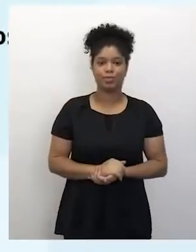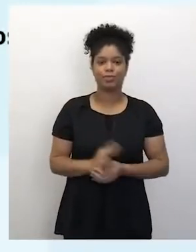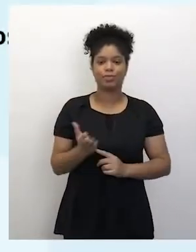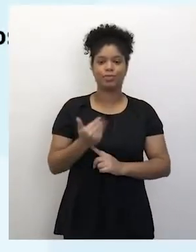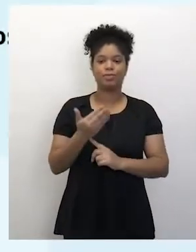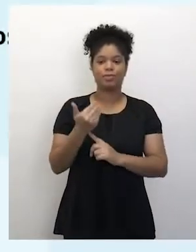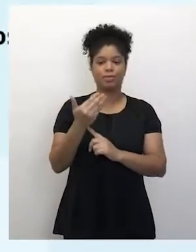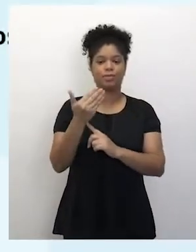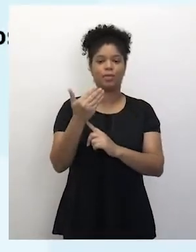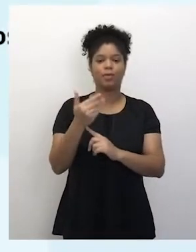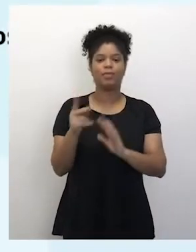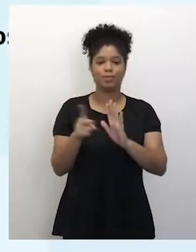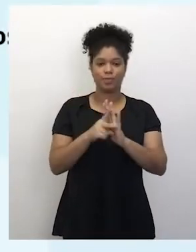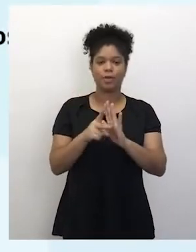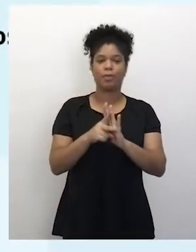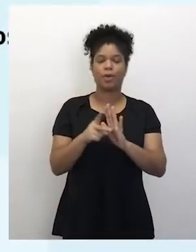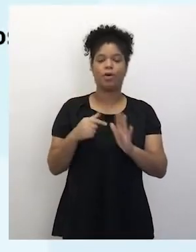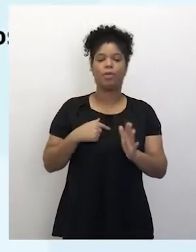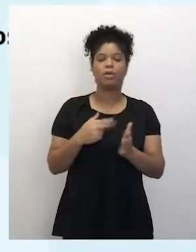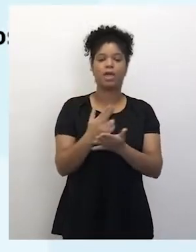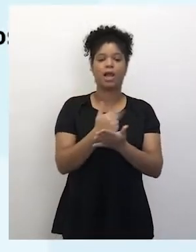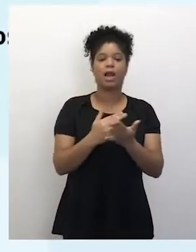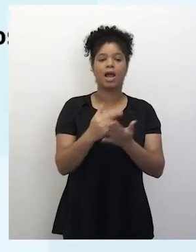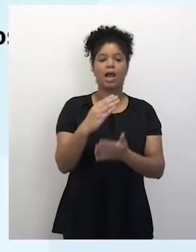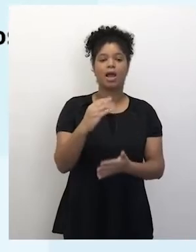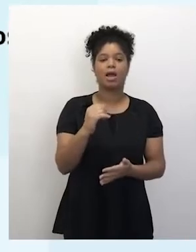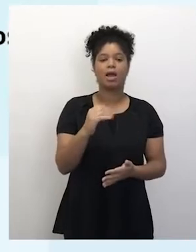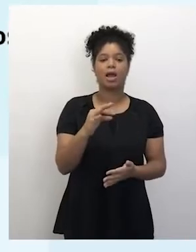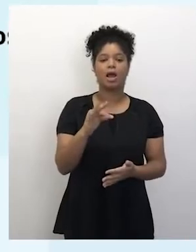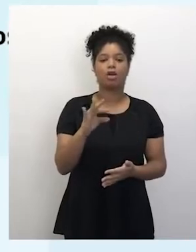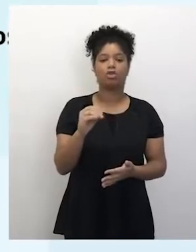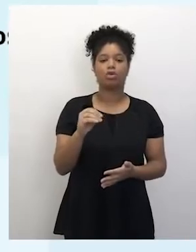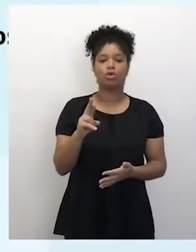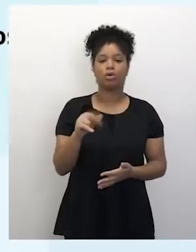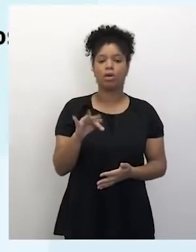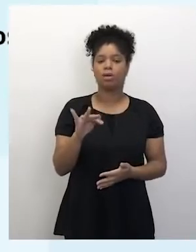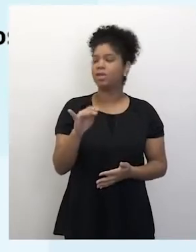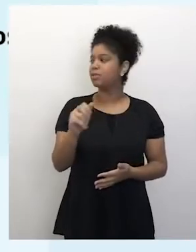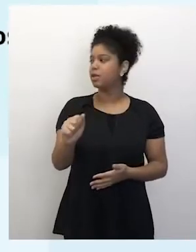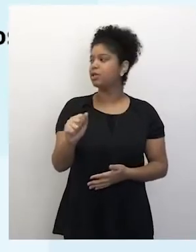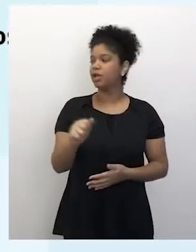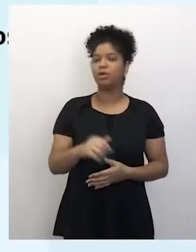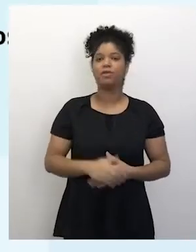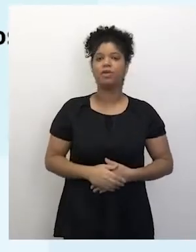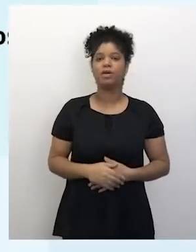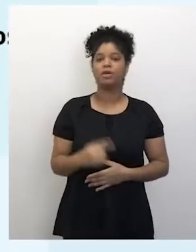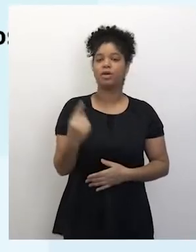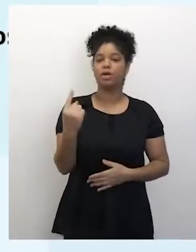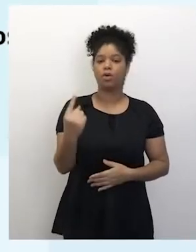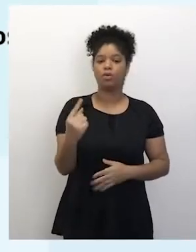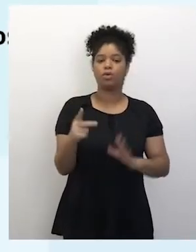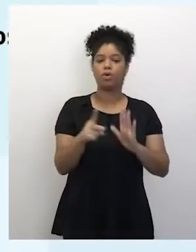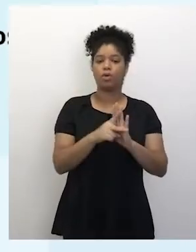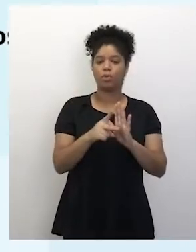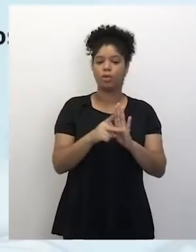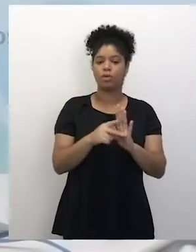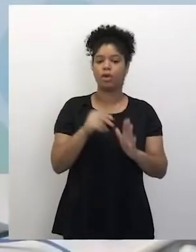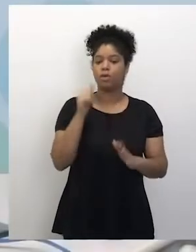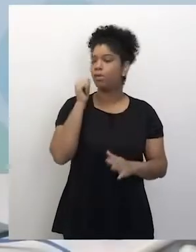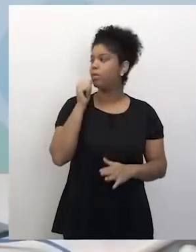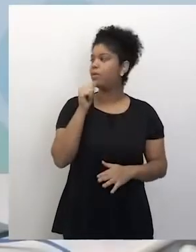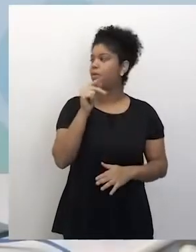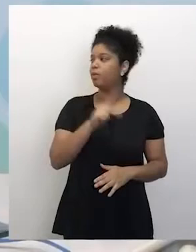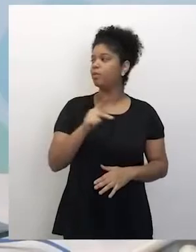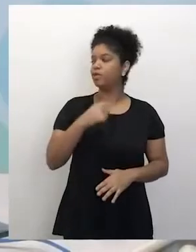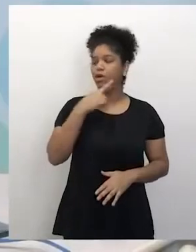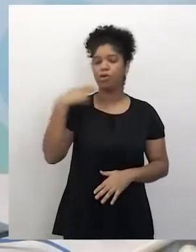Tecnologia a serviço da cartografia, parte 1. E antes de eu apresentar aqui o professor Antônio, também